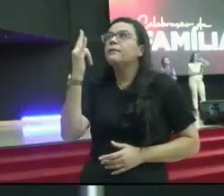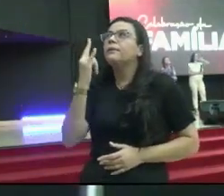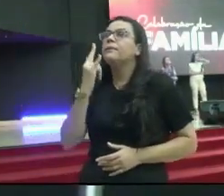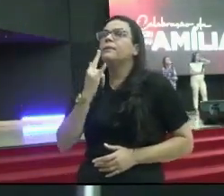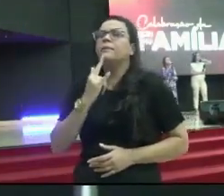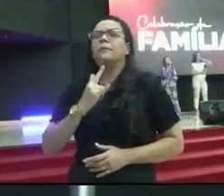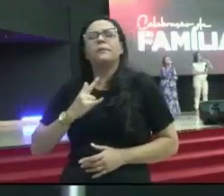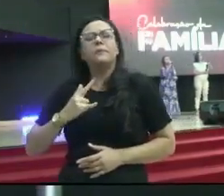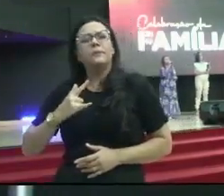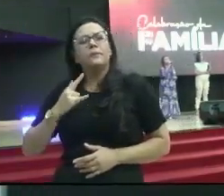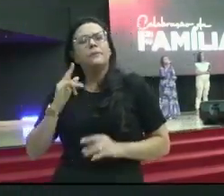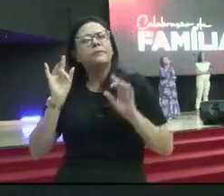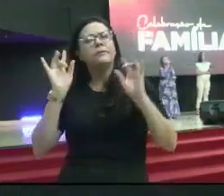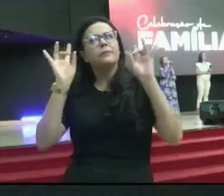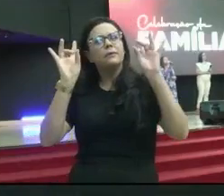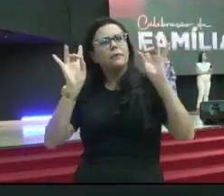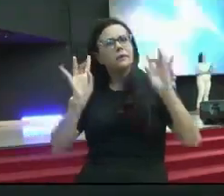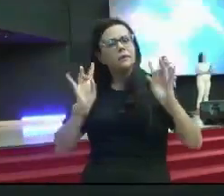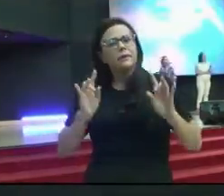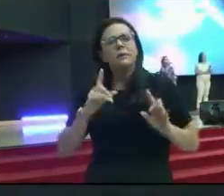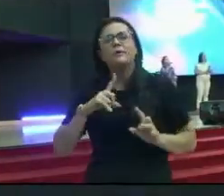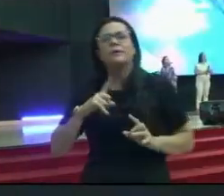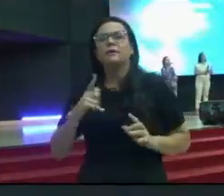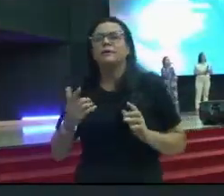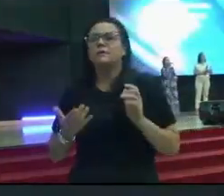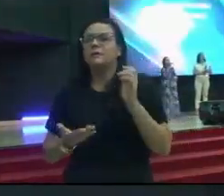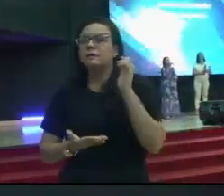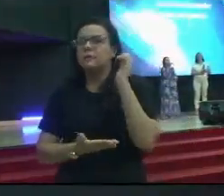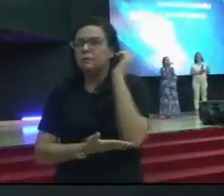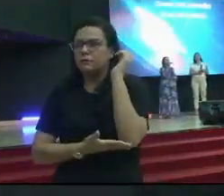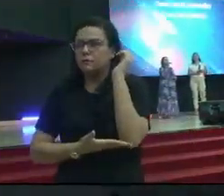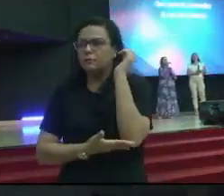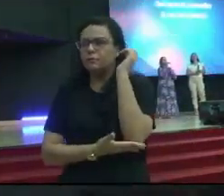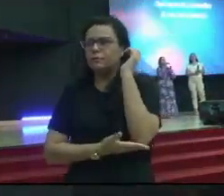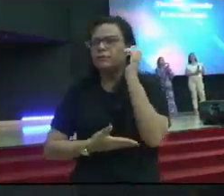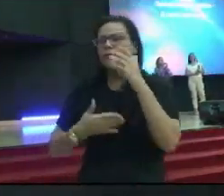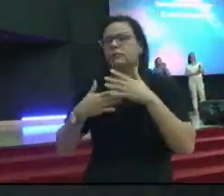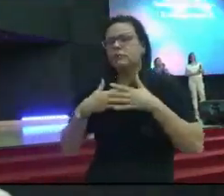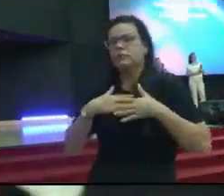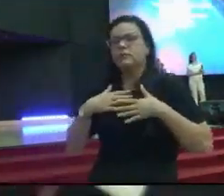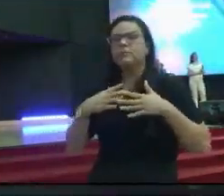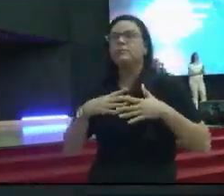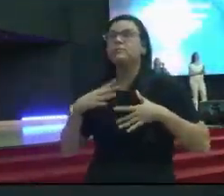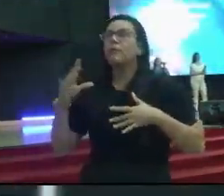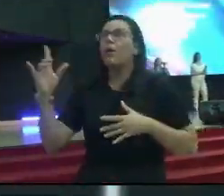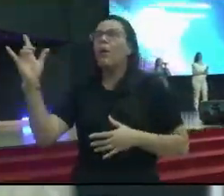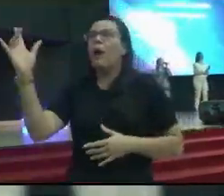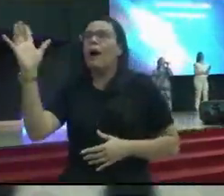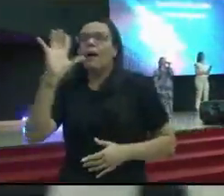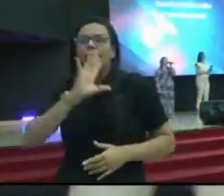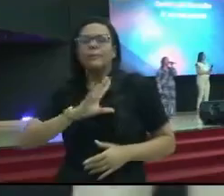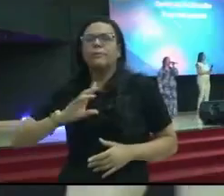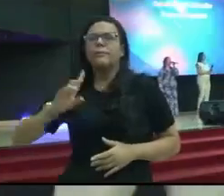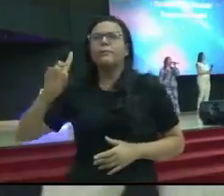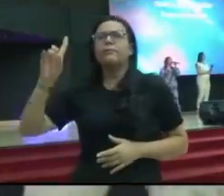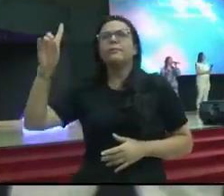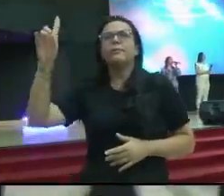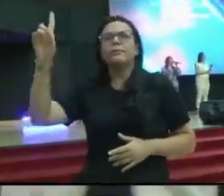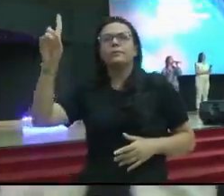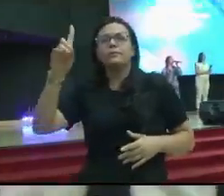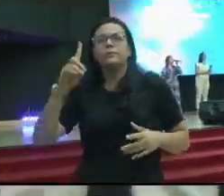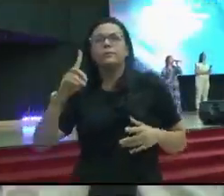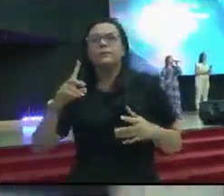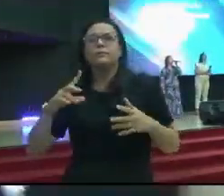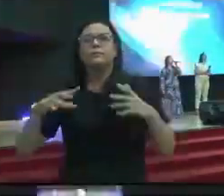Adore. O seu amor é como um furacão, e eu